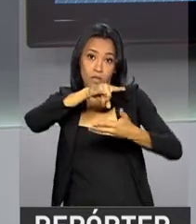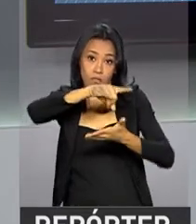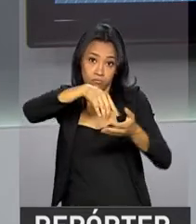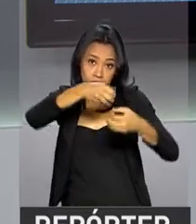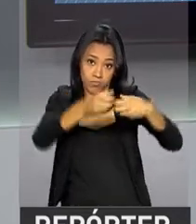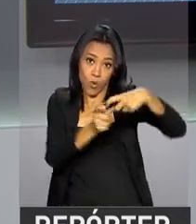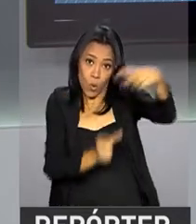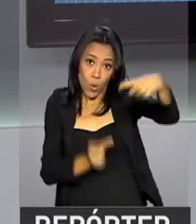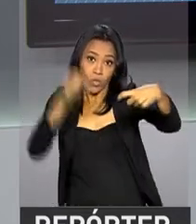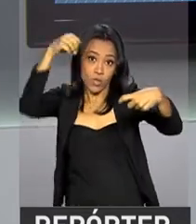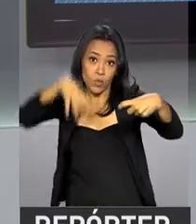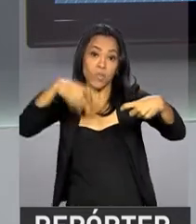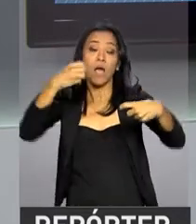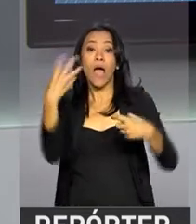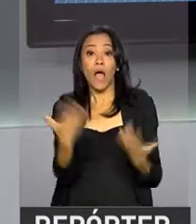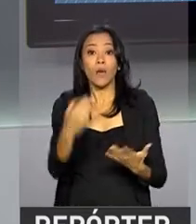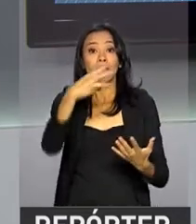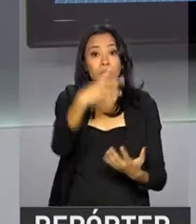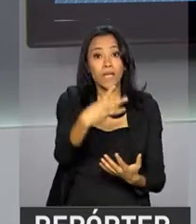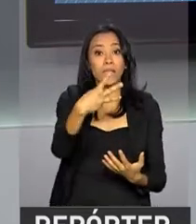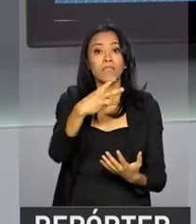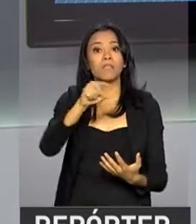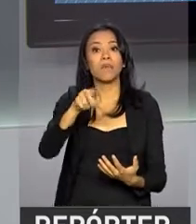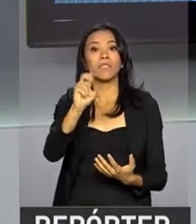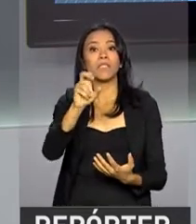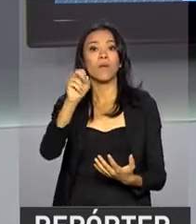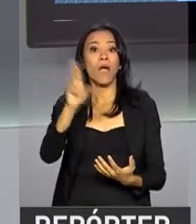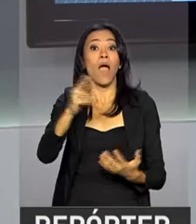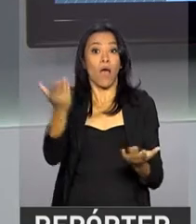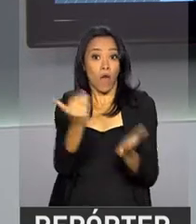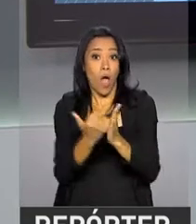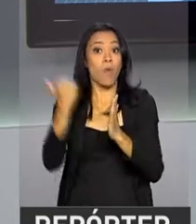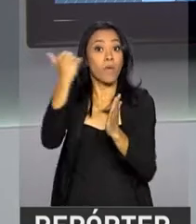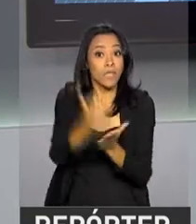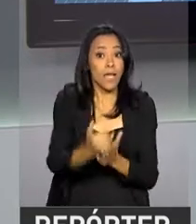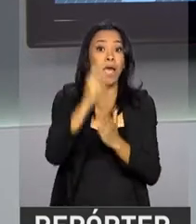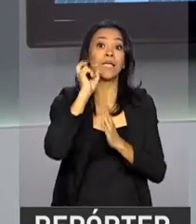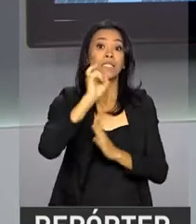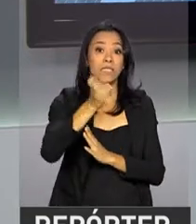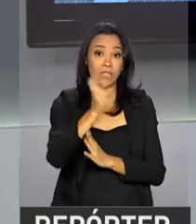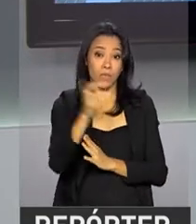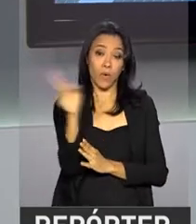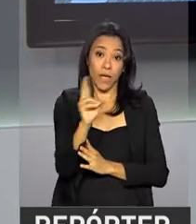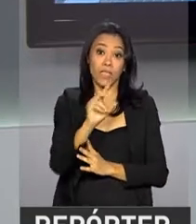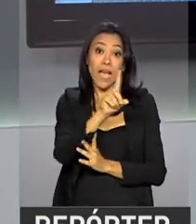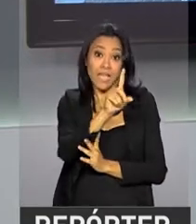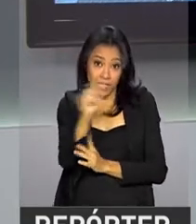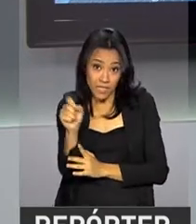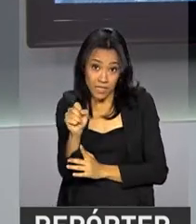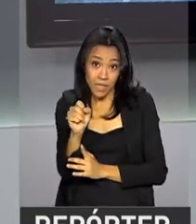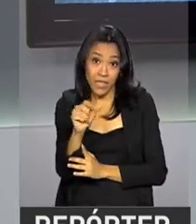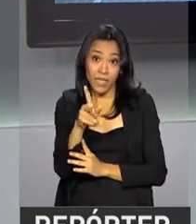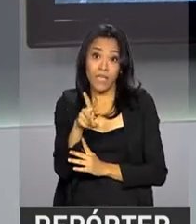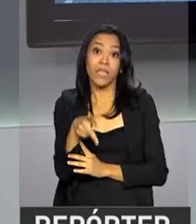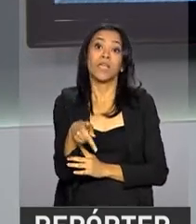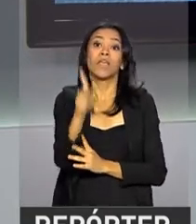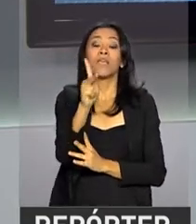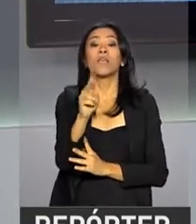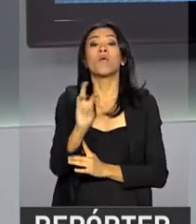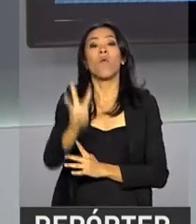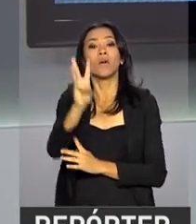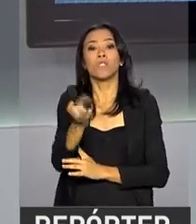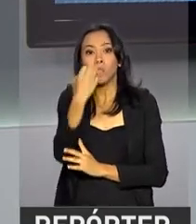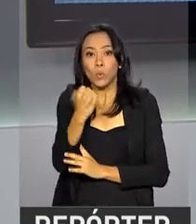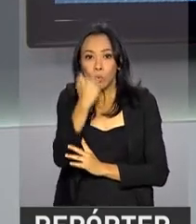acionada, passa de R$ 3,50 para R$ 5,00 a cada 100 kWh consumidos. De acordo com a decisão da